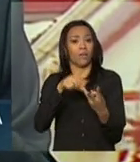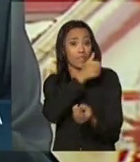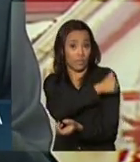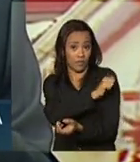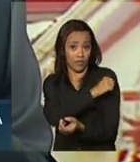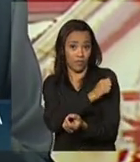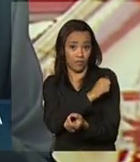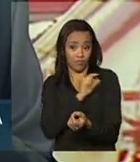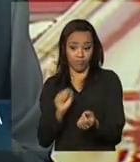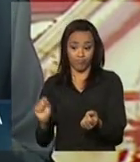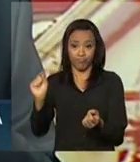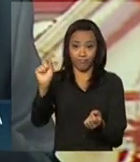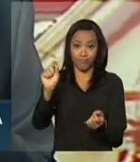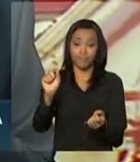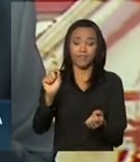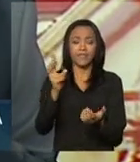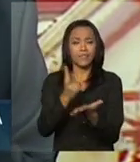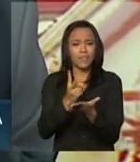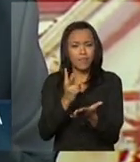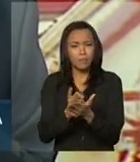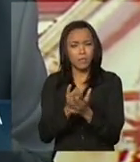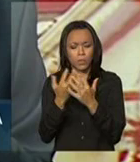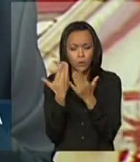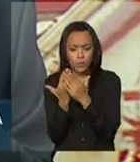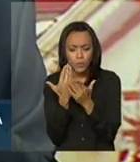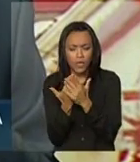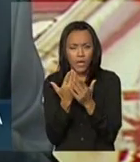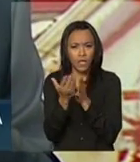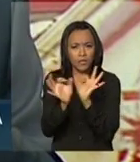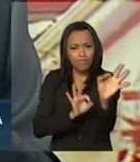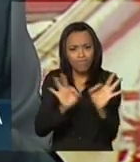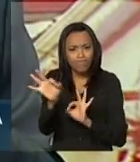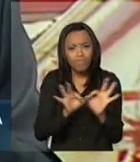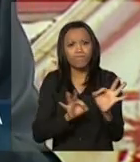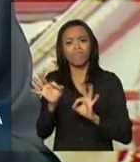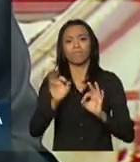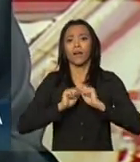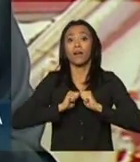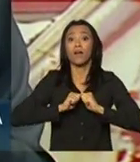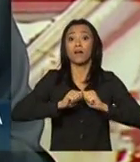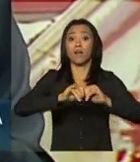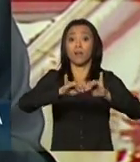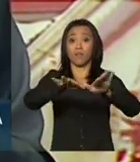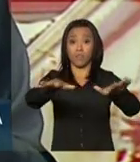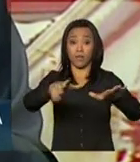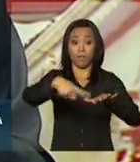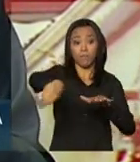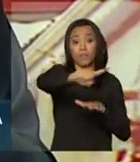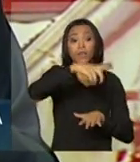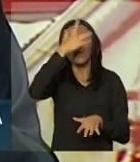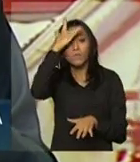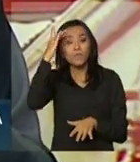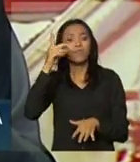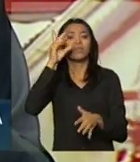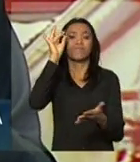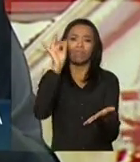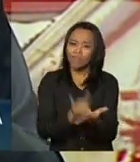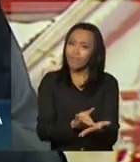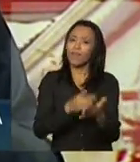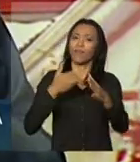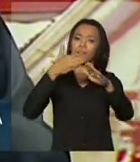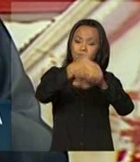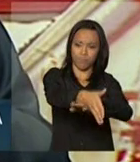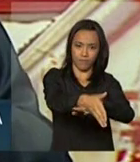maneira pensada, de maneira estudada, de maneira a ampliar o acesso, de fazer com que as pessoas tenham efetivamente mais acesso.